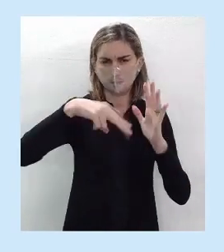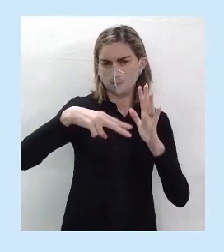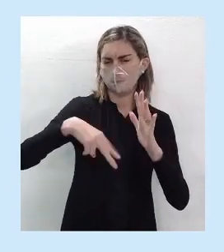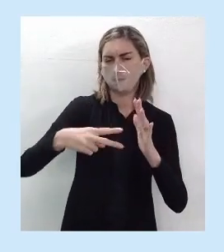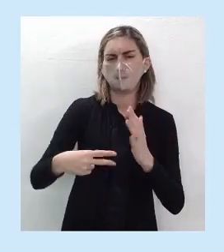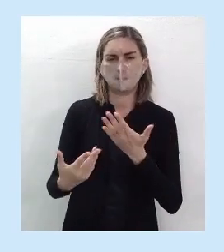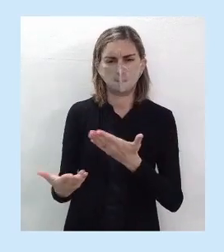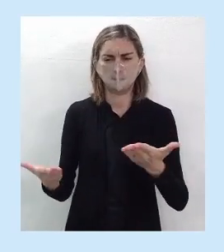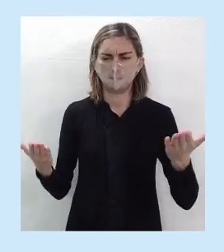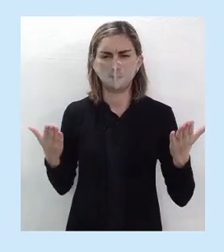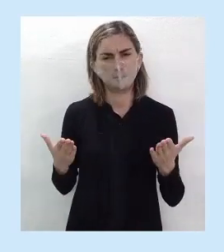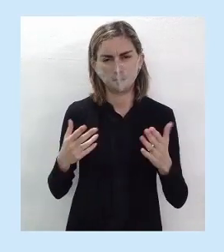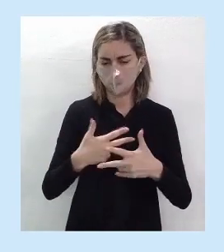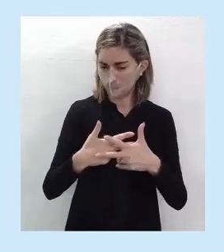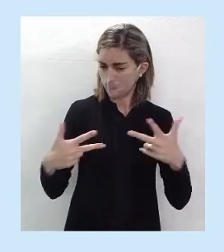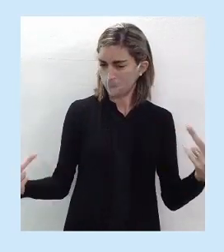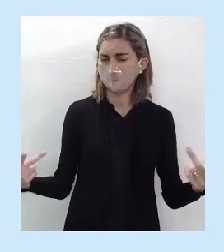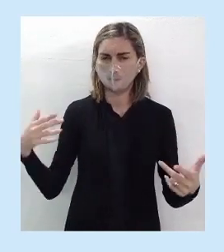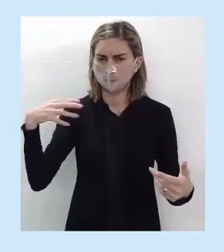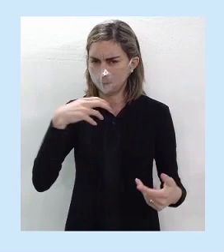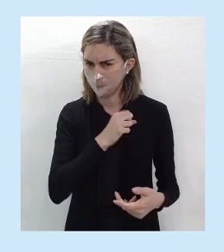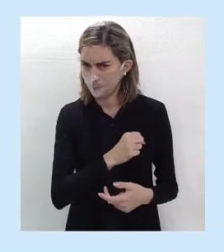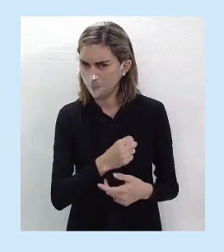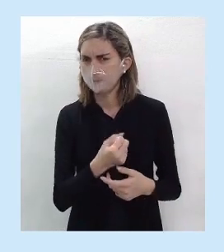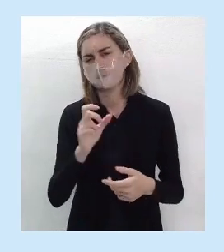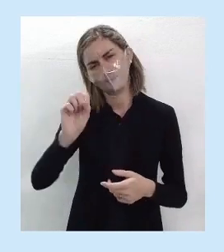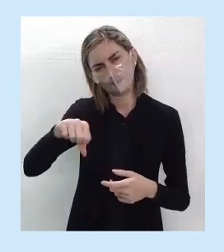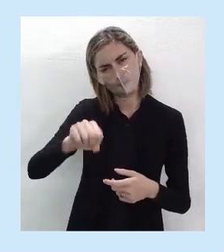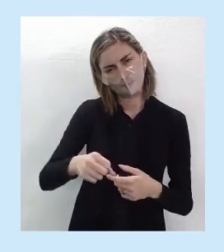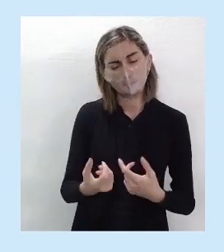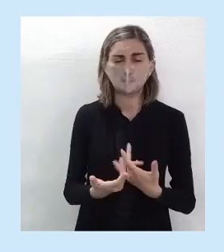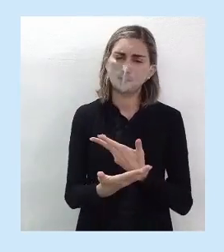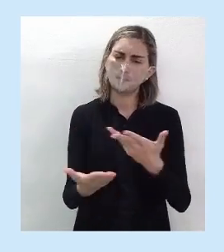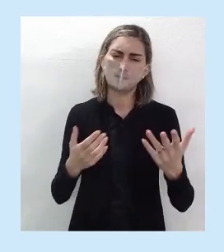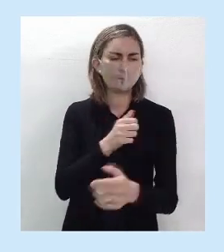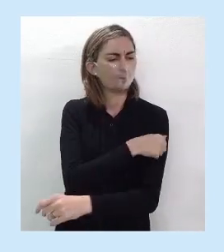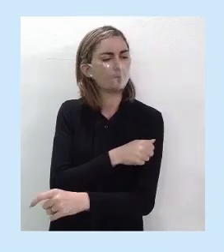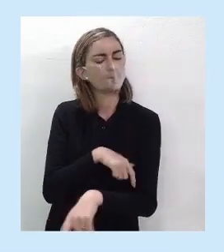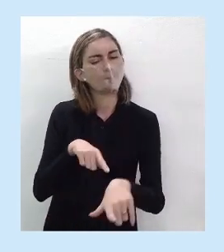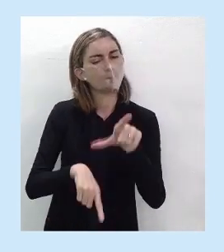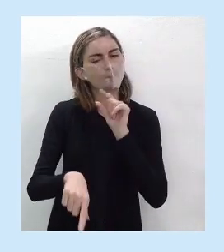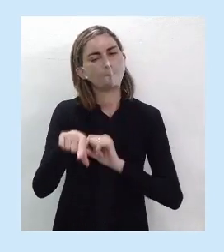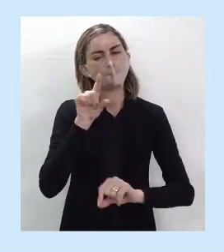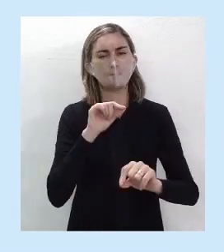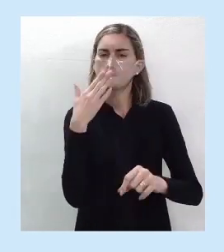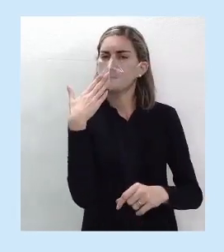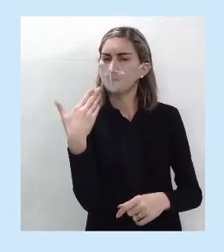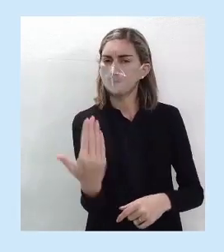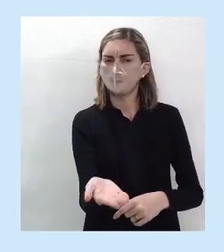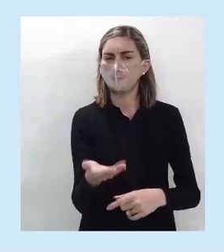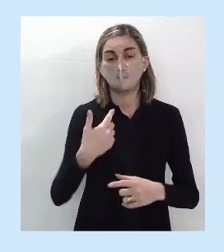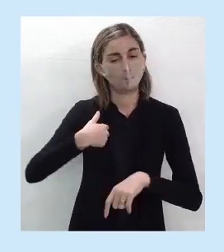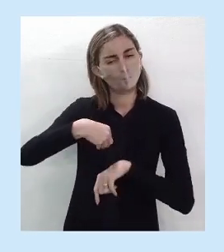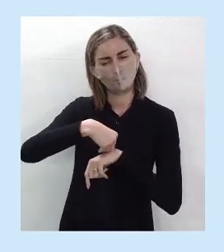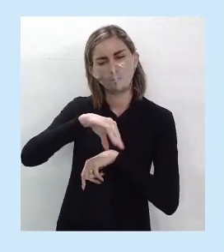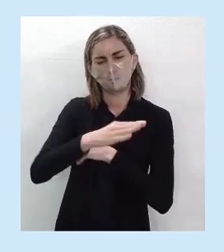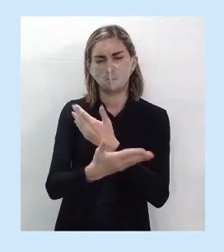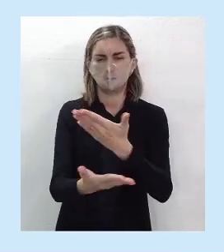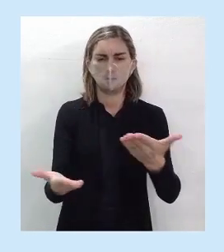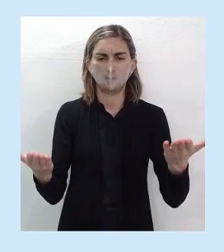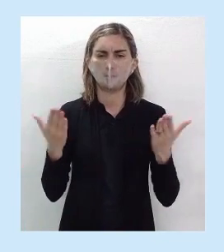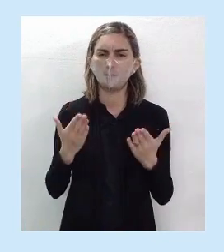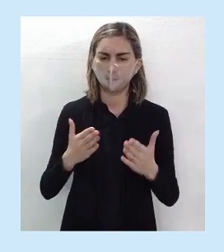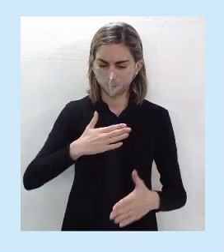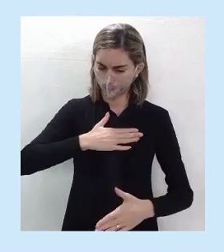haikai é uma coisa bem rapidinha, essa. Então, os meus alunos escolheram os preferidos e eu trouxe para vocês